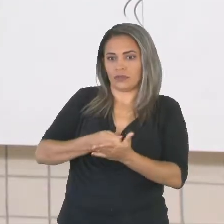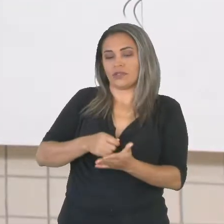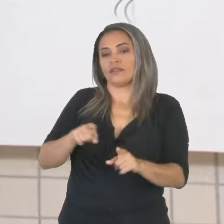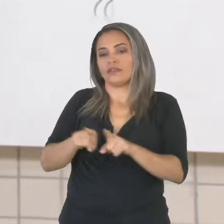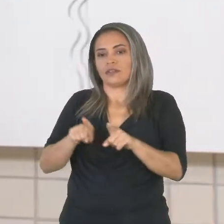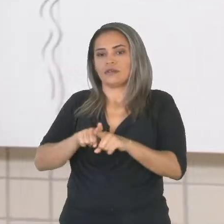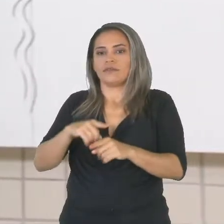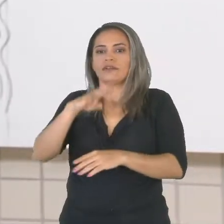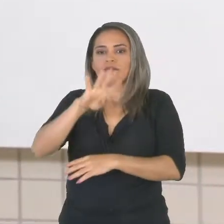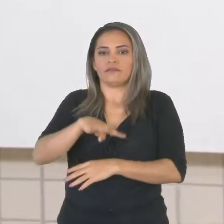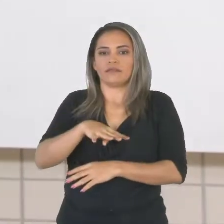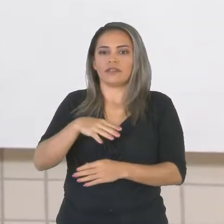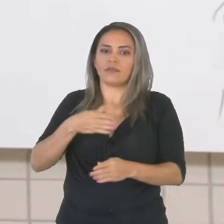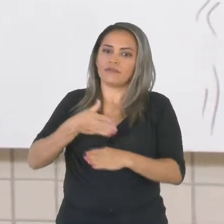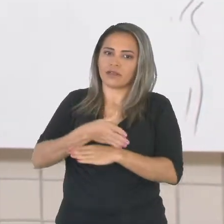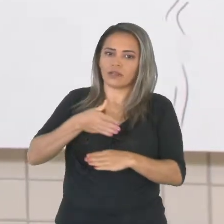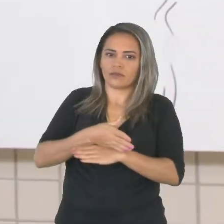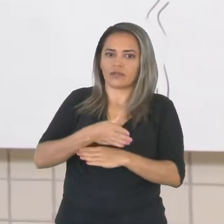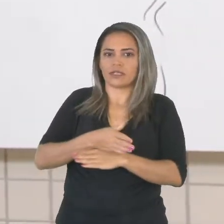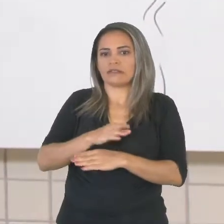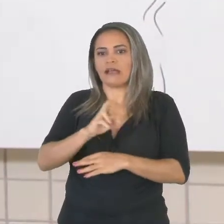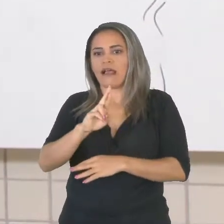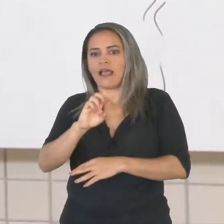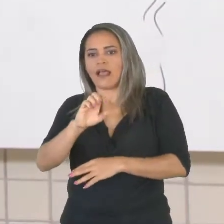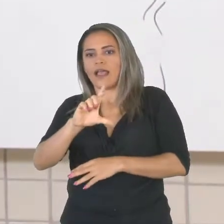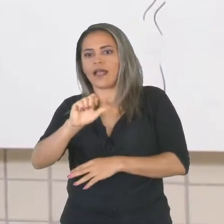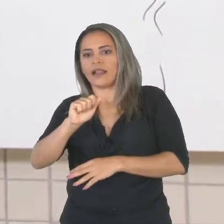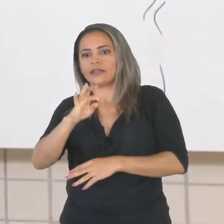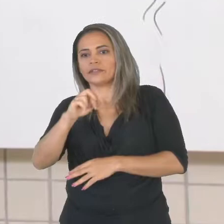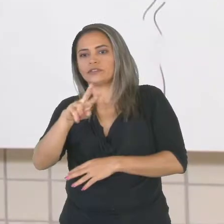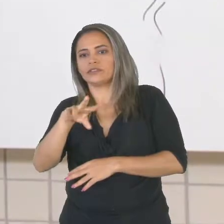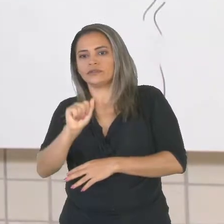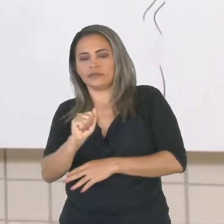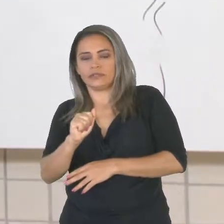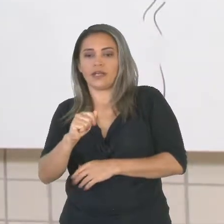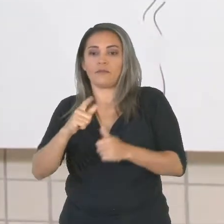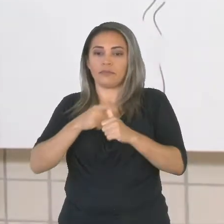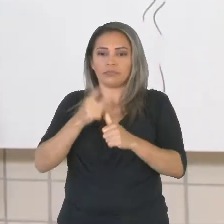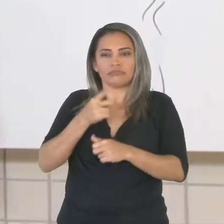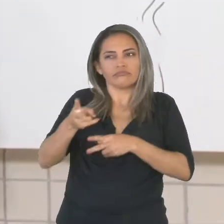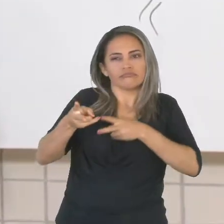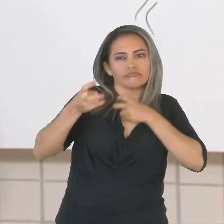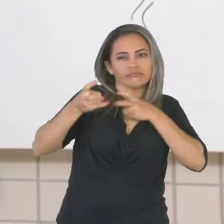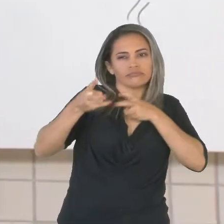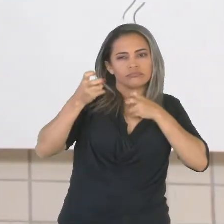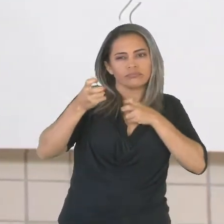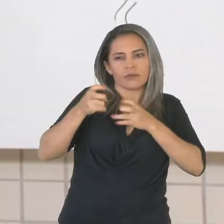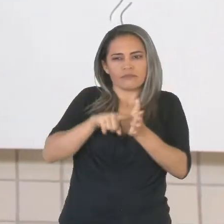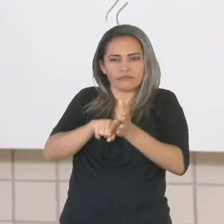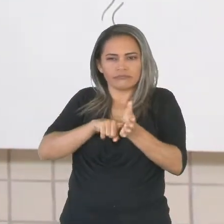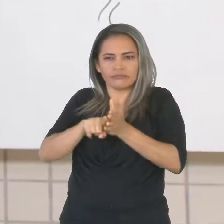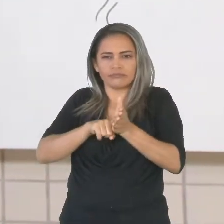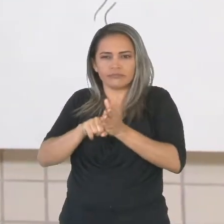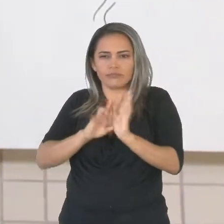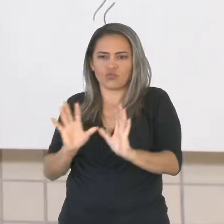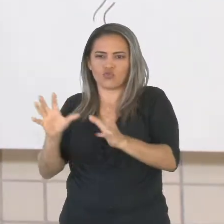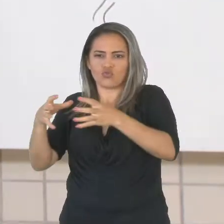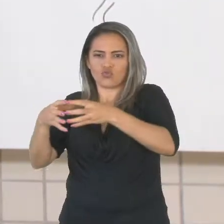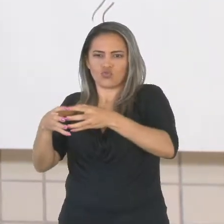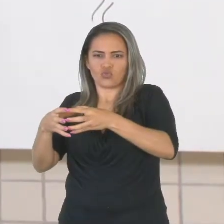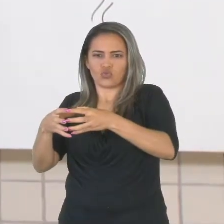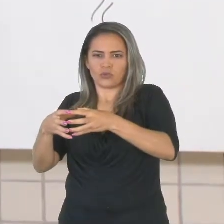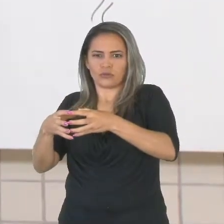Ok? Então vamos lá. Primeira coisa que eu vou perceber, a minha pesquisa, o meu conjunto universo são